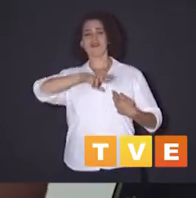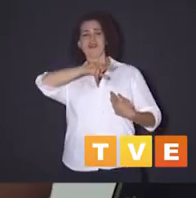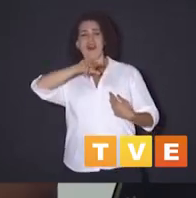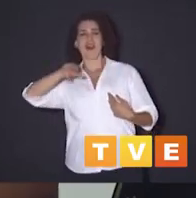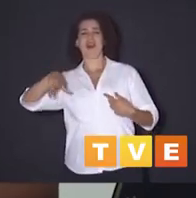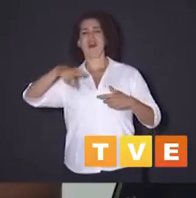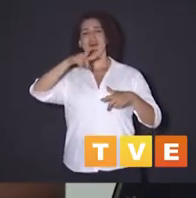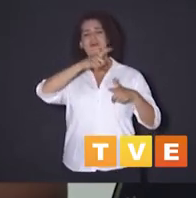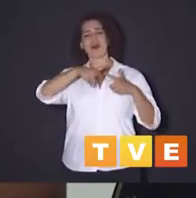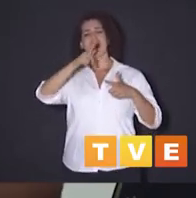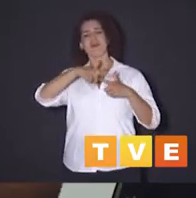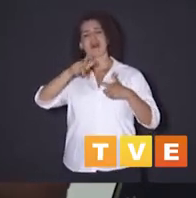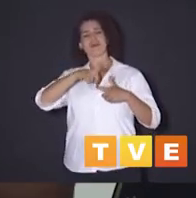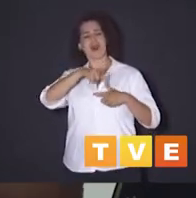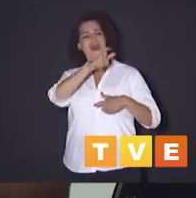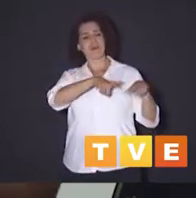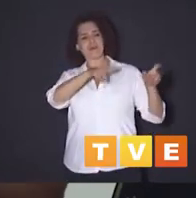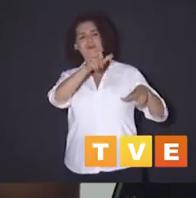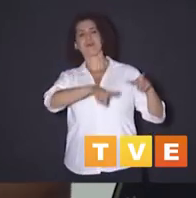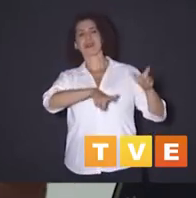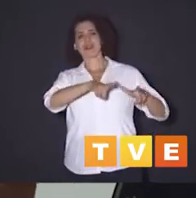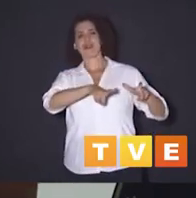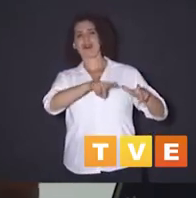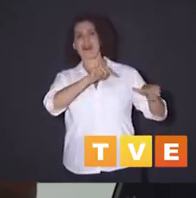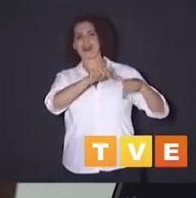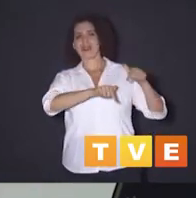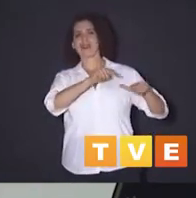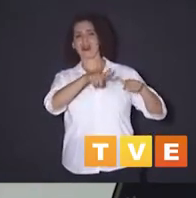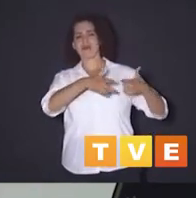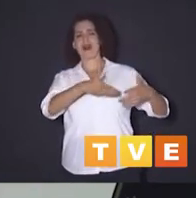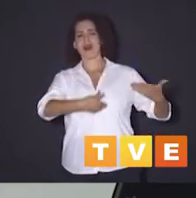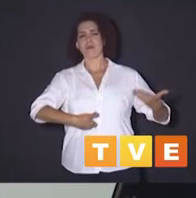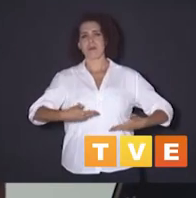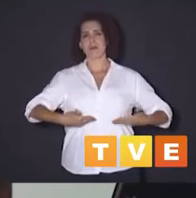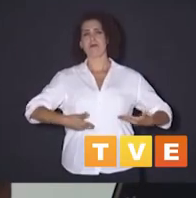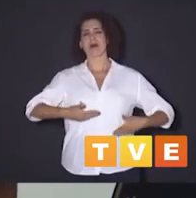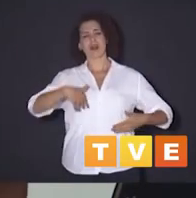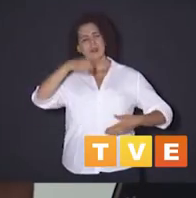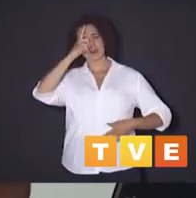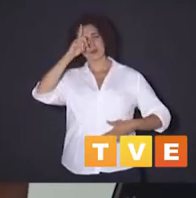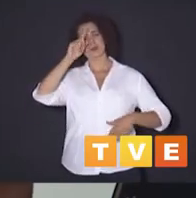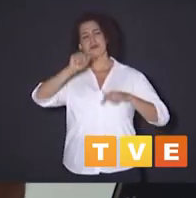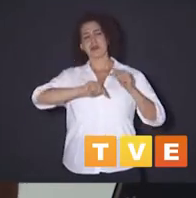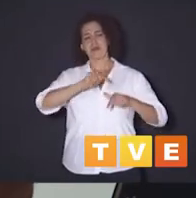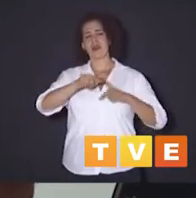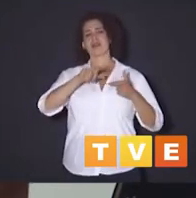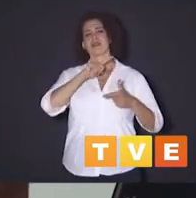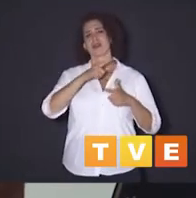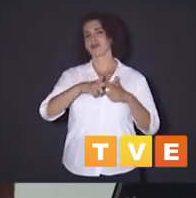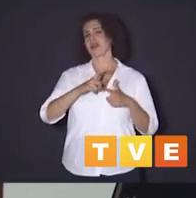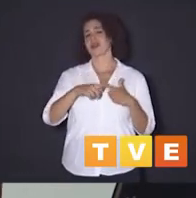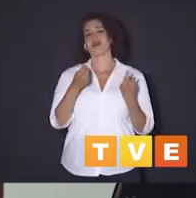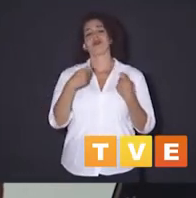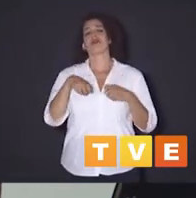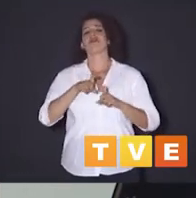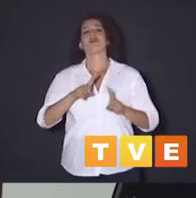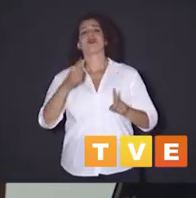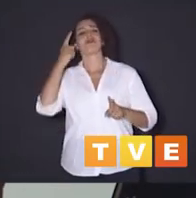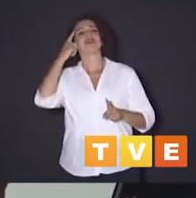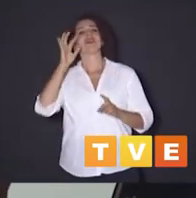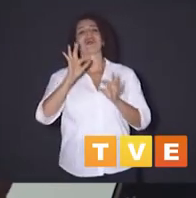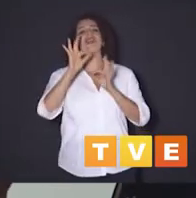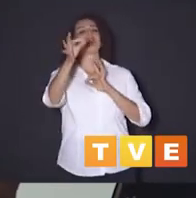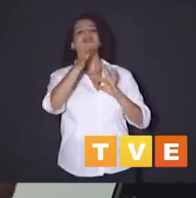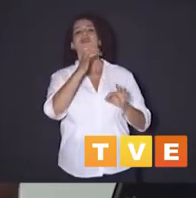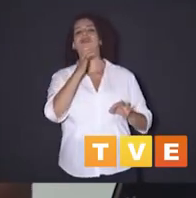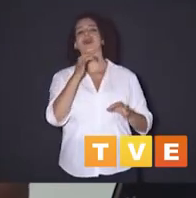essas mesmas pessoas não tiveram enfim no no dia a dia de seu trabalho não preciso nem ir tão longe né é